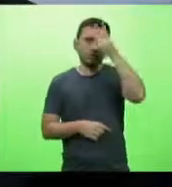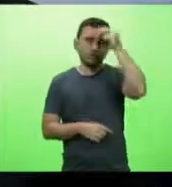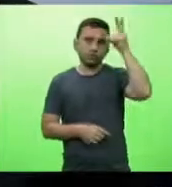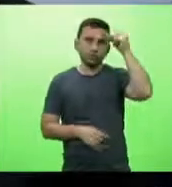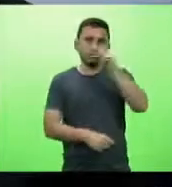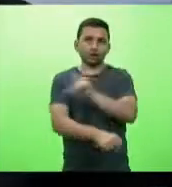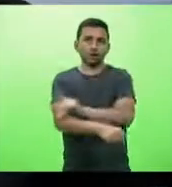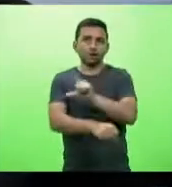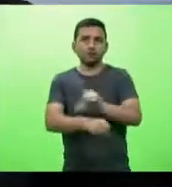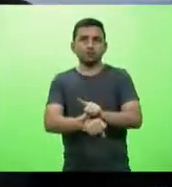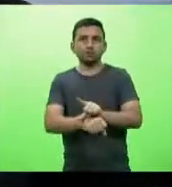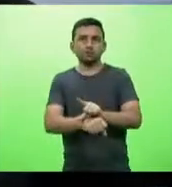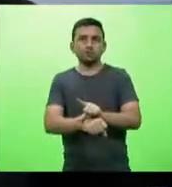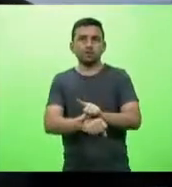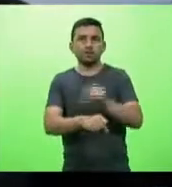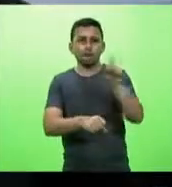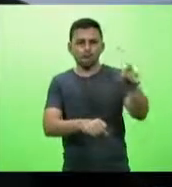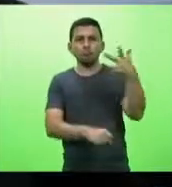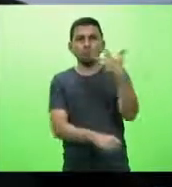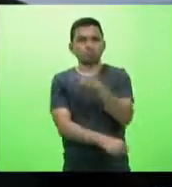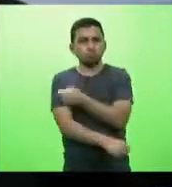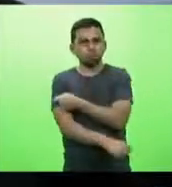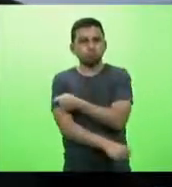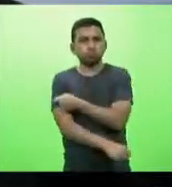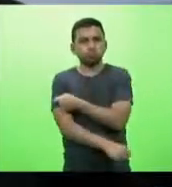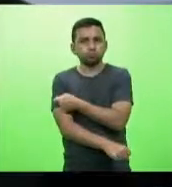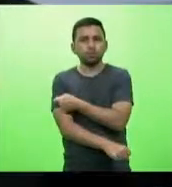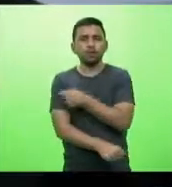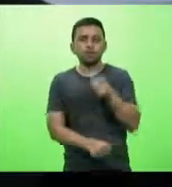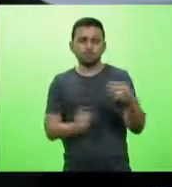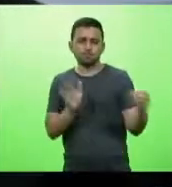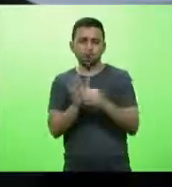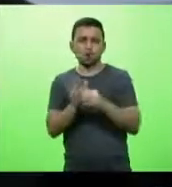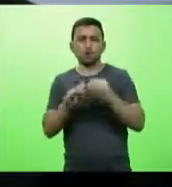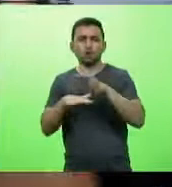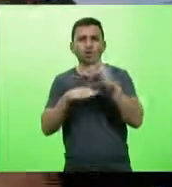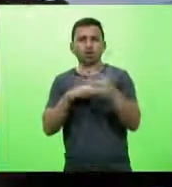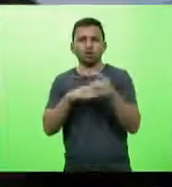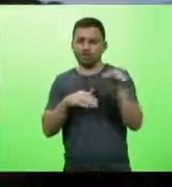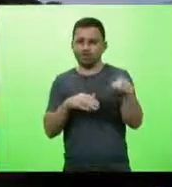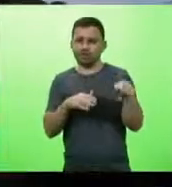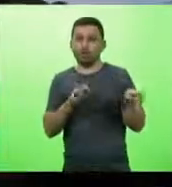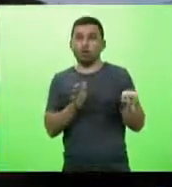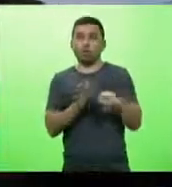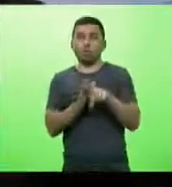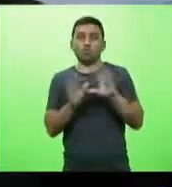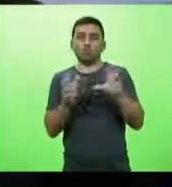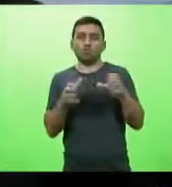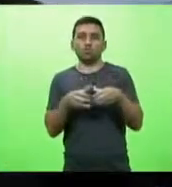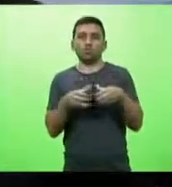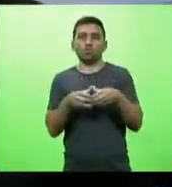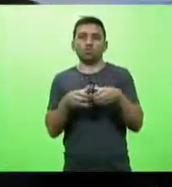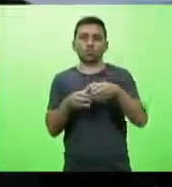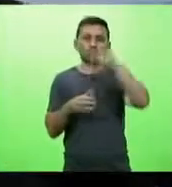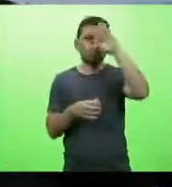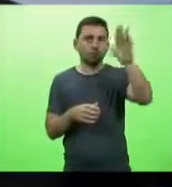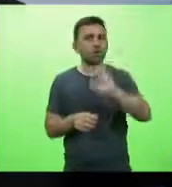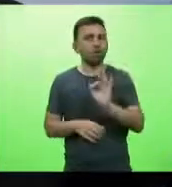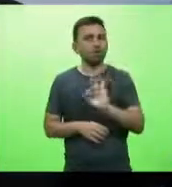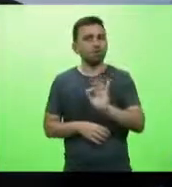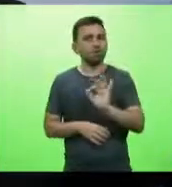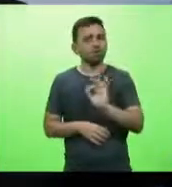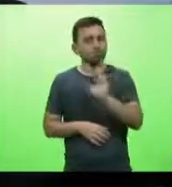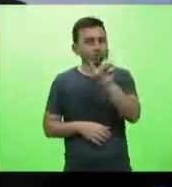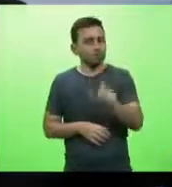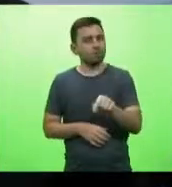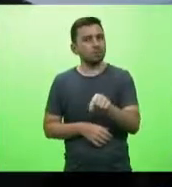Lages havia sido imunizado, ele colocou nas redes sociais, mas ele não faz parte do grupo de prioridade nesse momento,